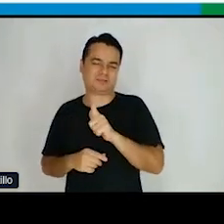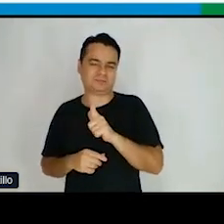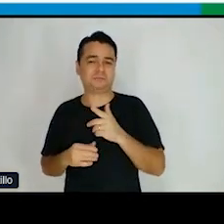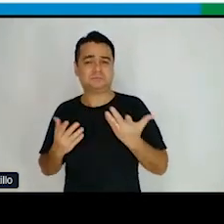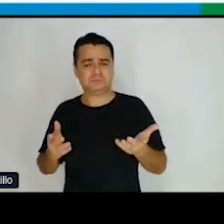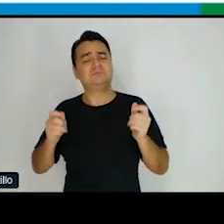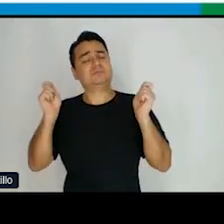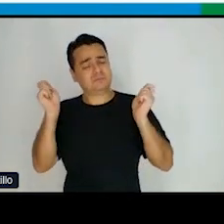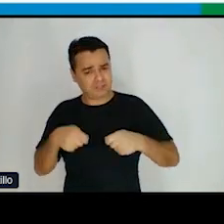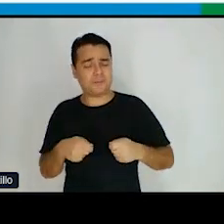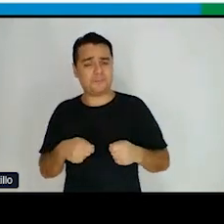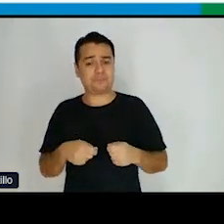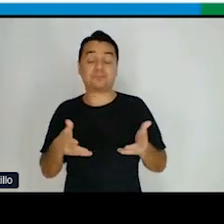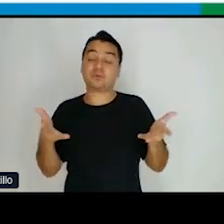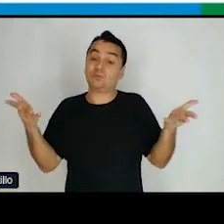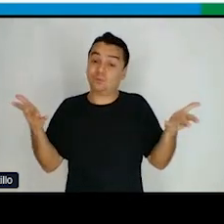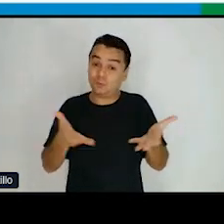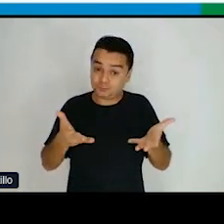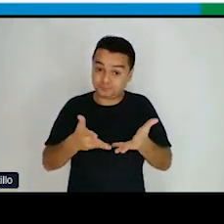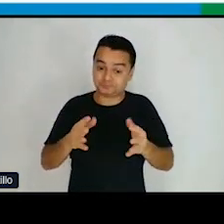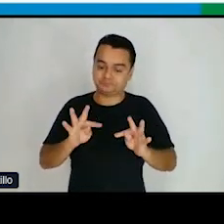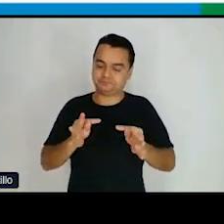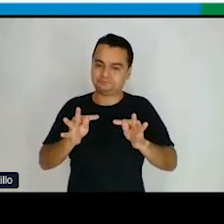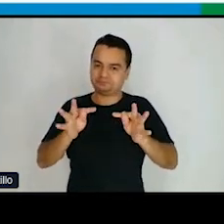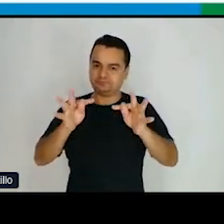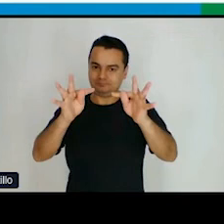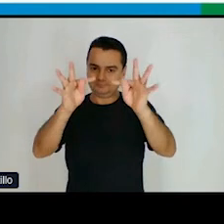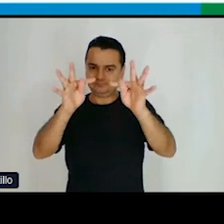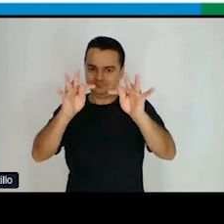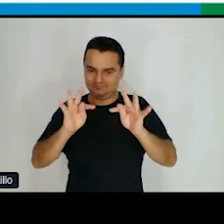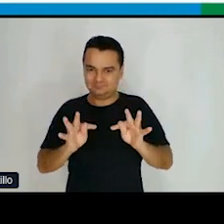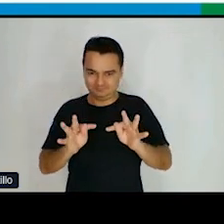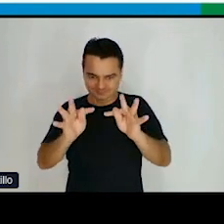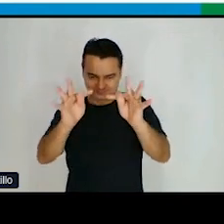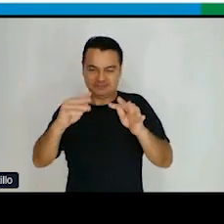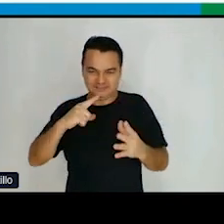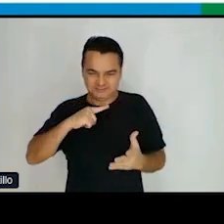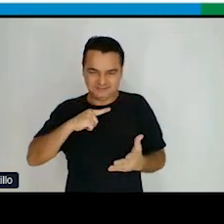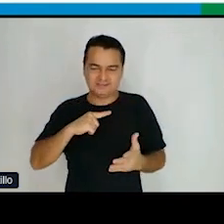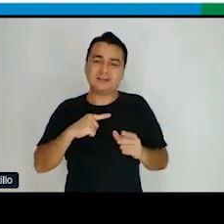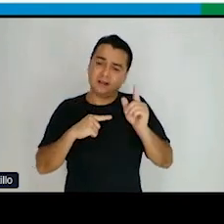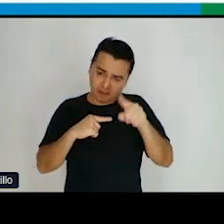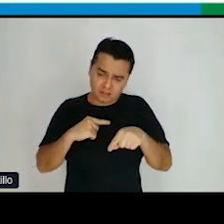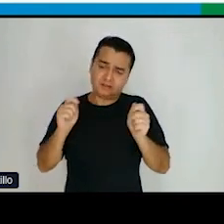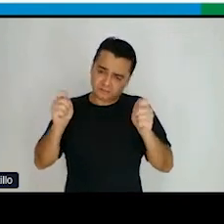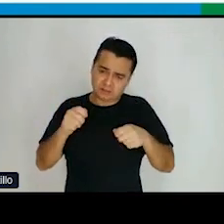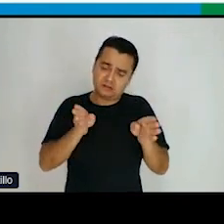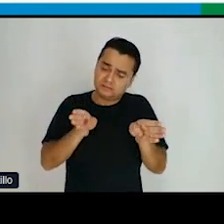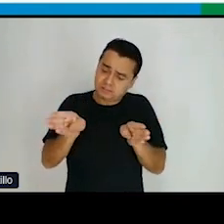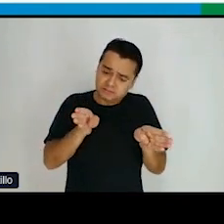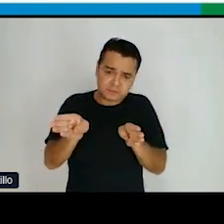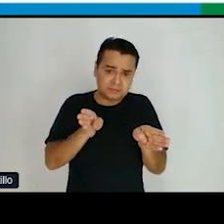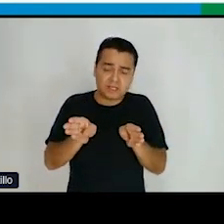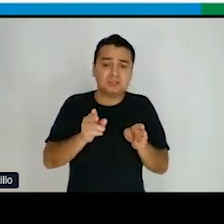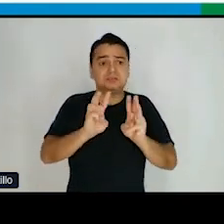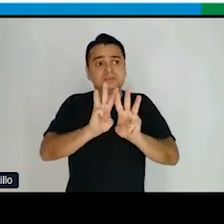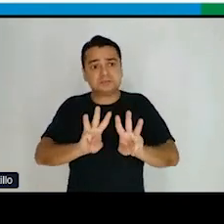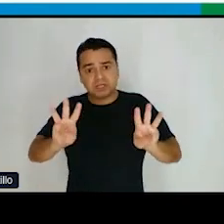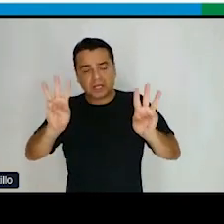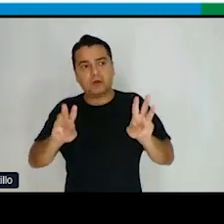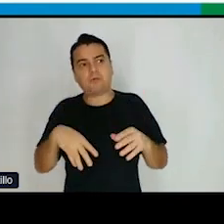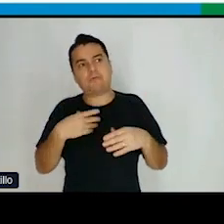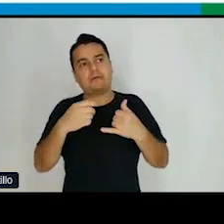é possível, né? Hoje, a nossa tecnologia, as tecnologias que a gente tem, é possível que a gente faça um site, um